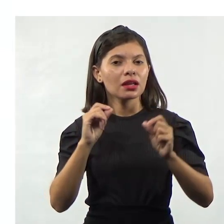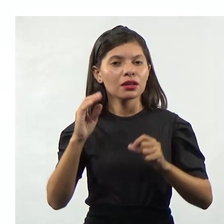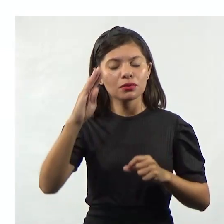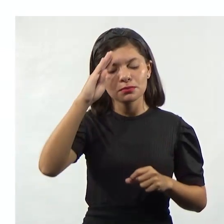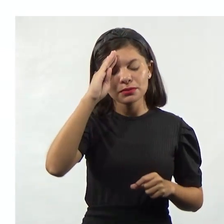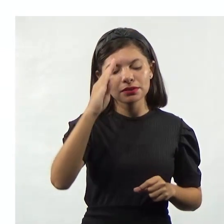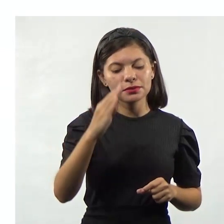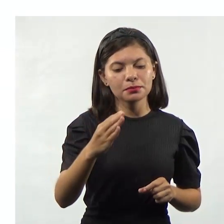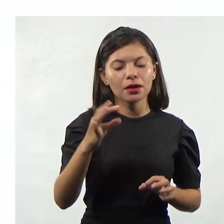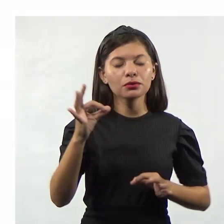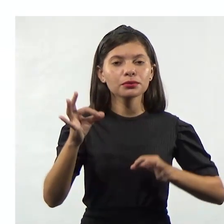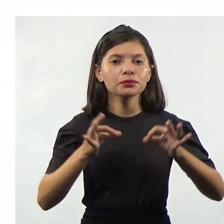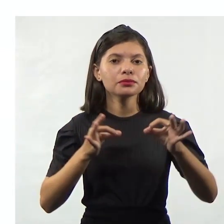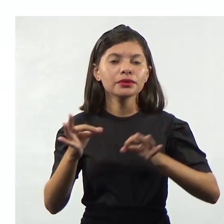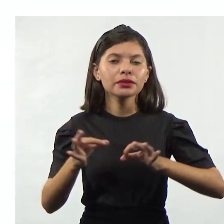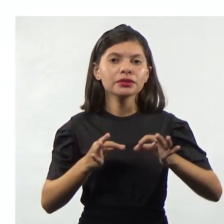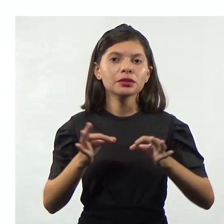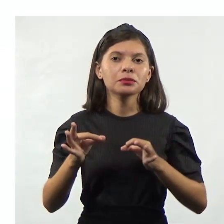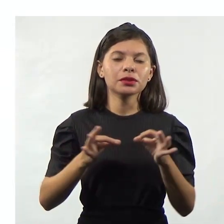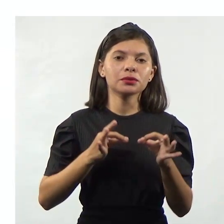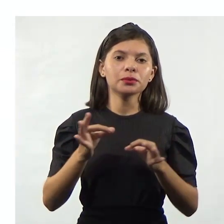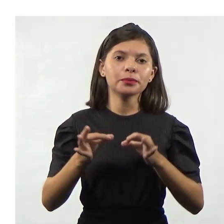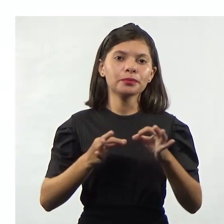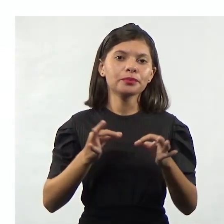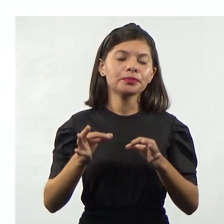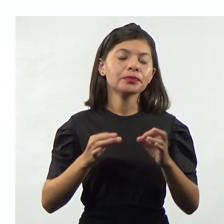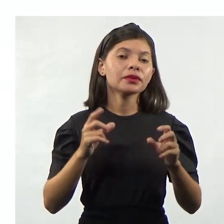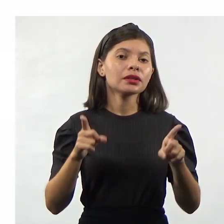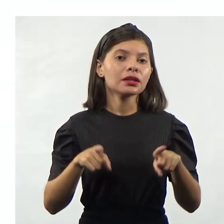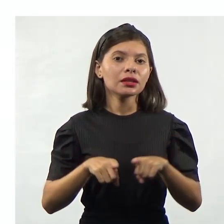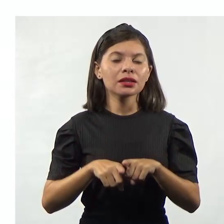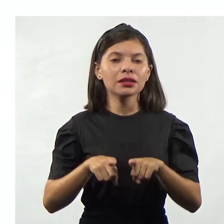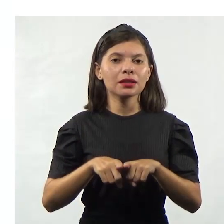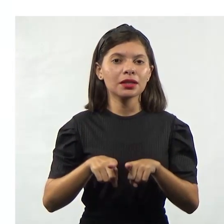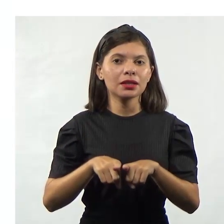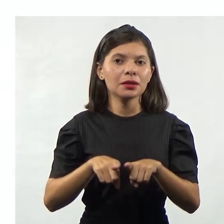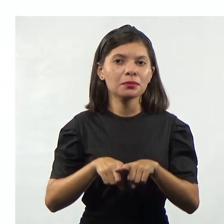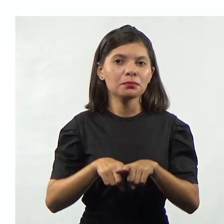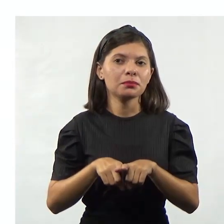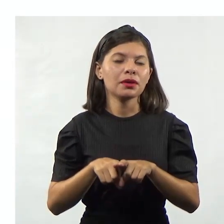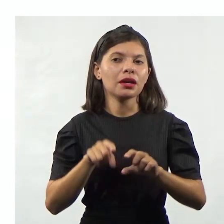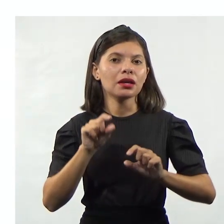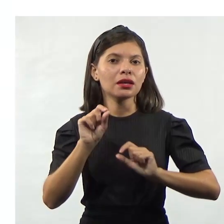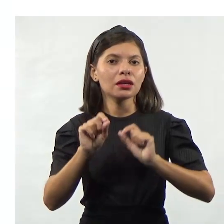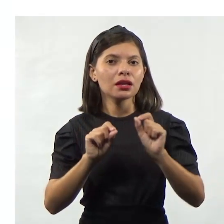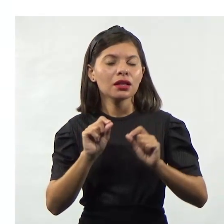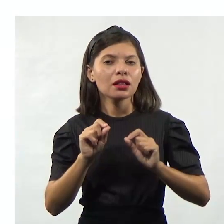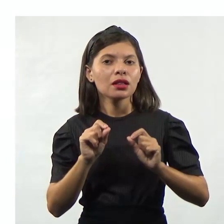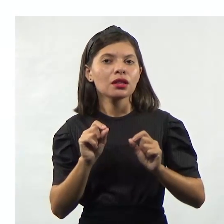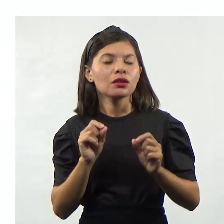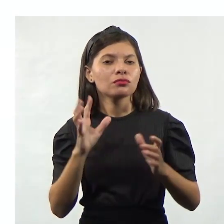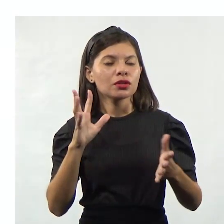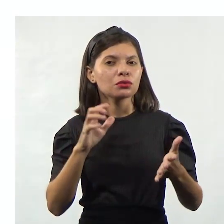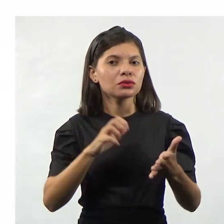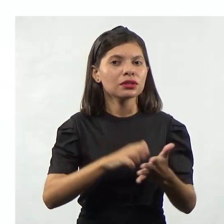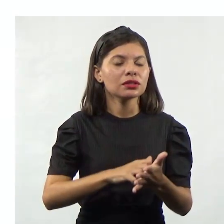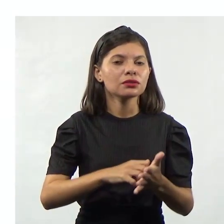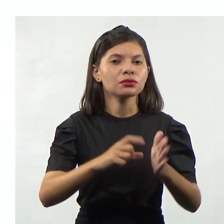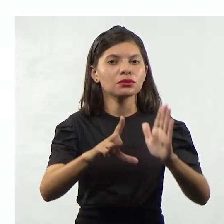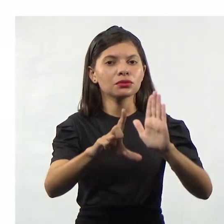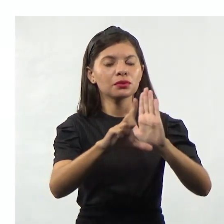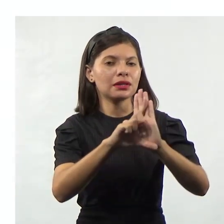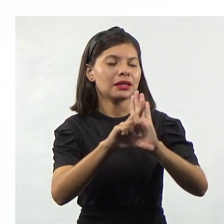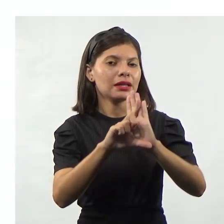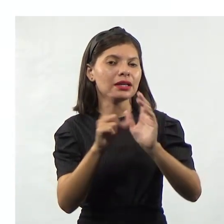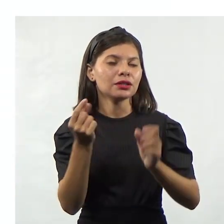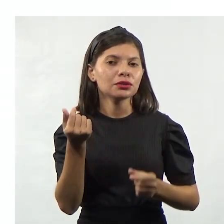um enfoque no planejamento, né? E também na sua compatibilização das